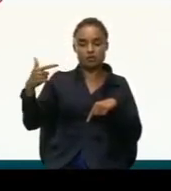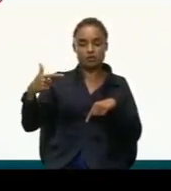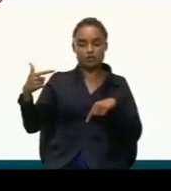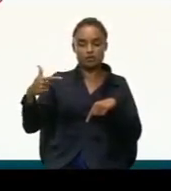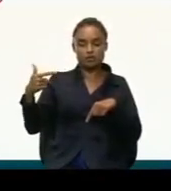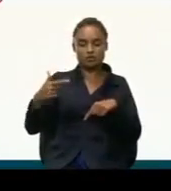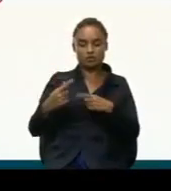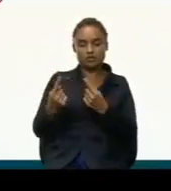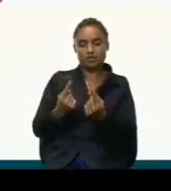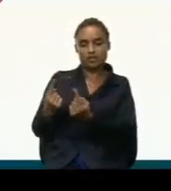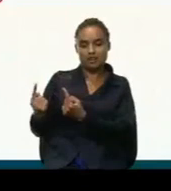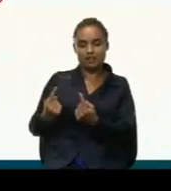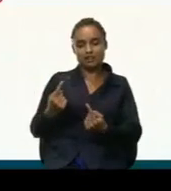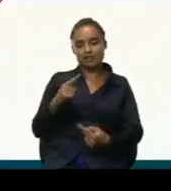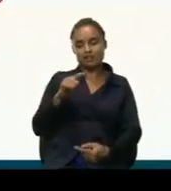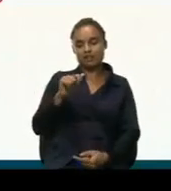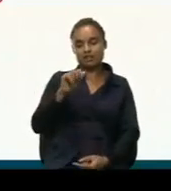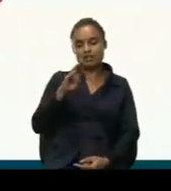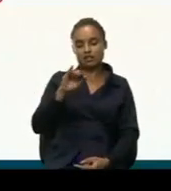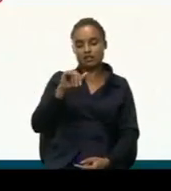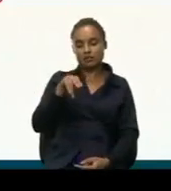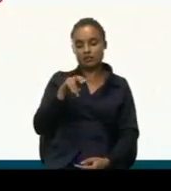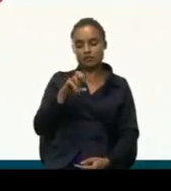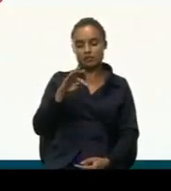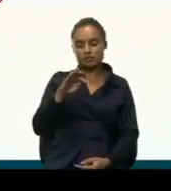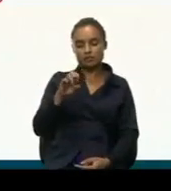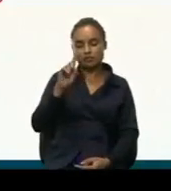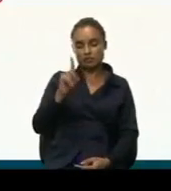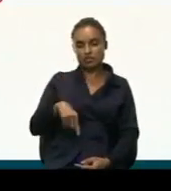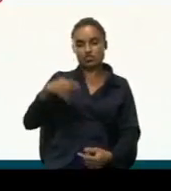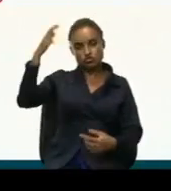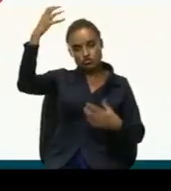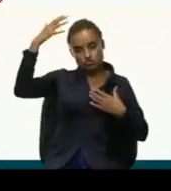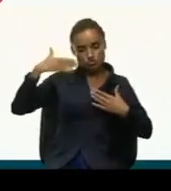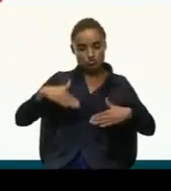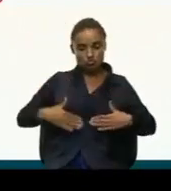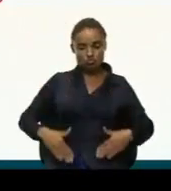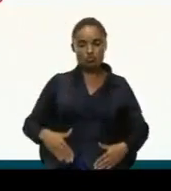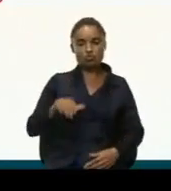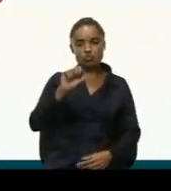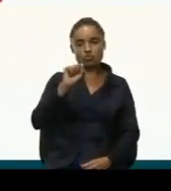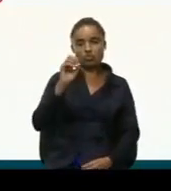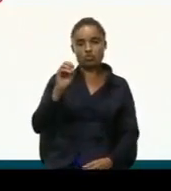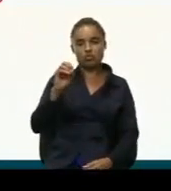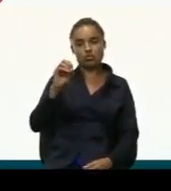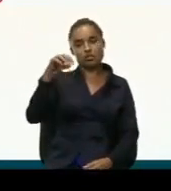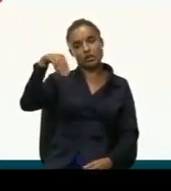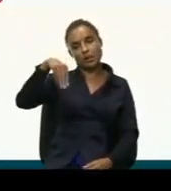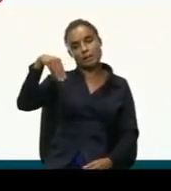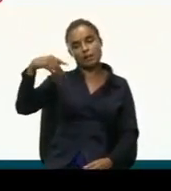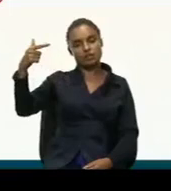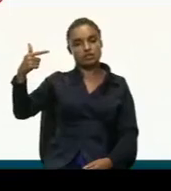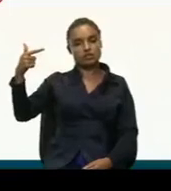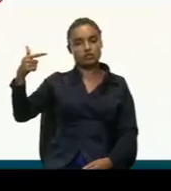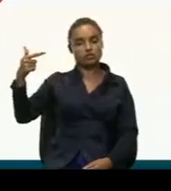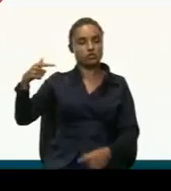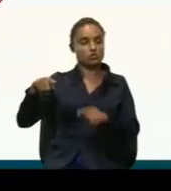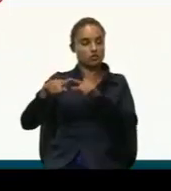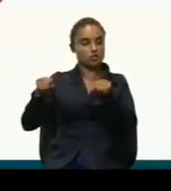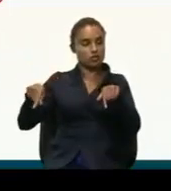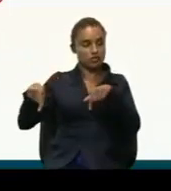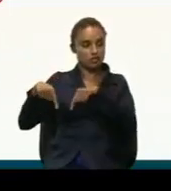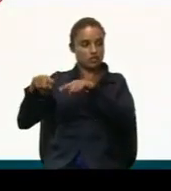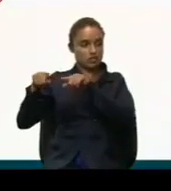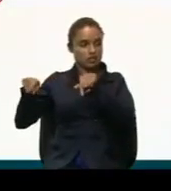tá? Chuveiros. Área mínima de 80 metros quadrados por gabinete. Altura de